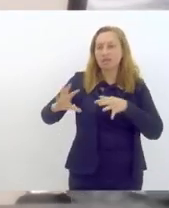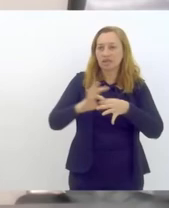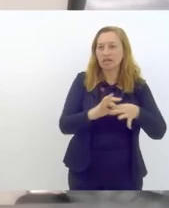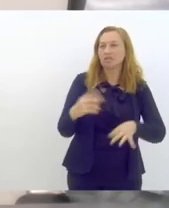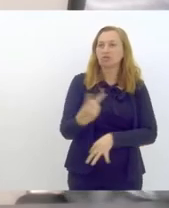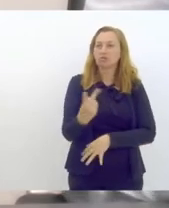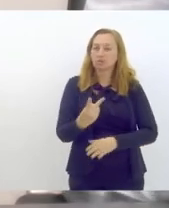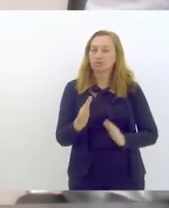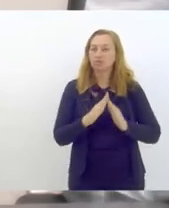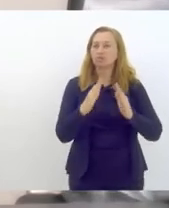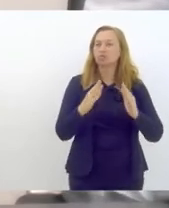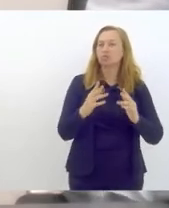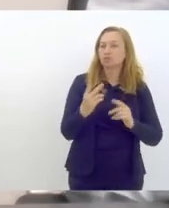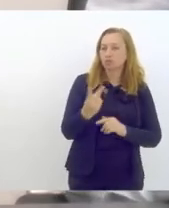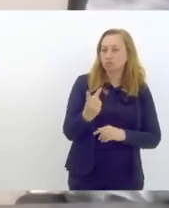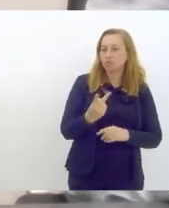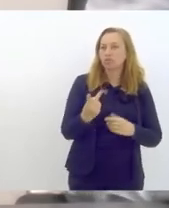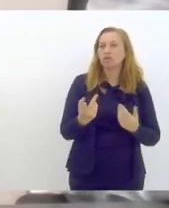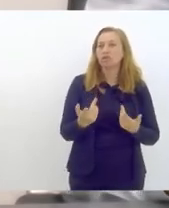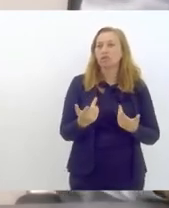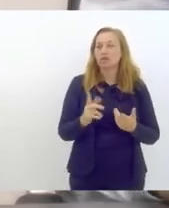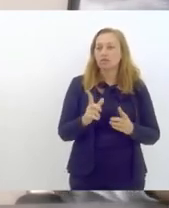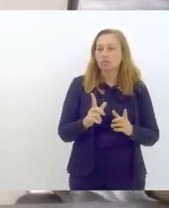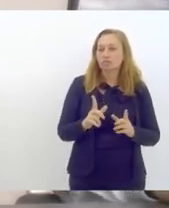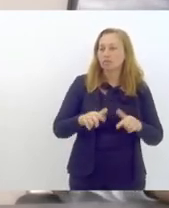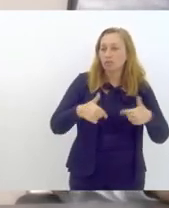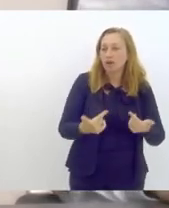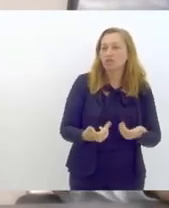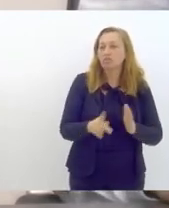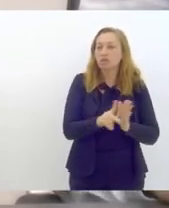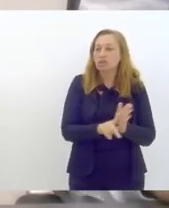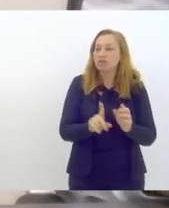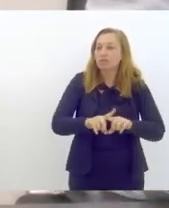o projeto não funciona, mas vai sair. E